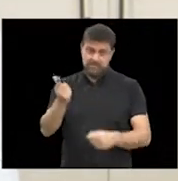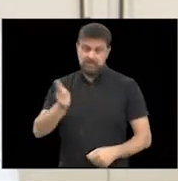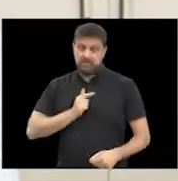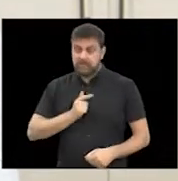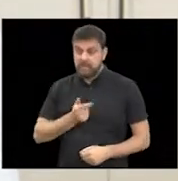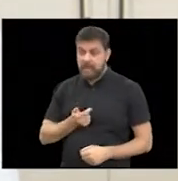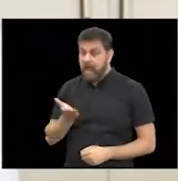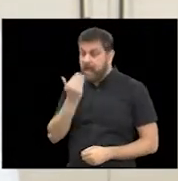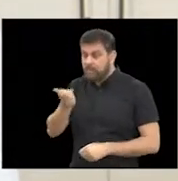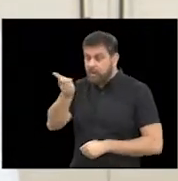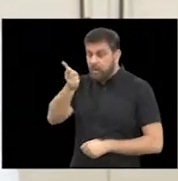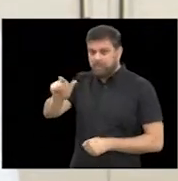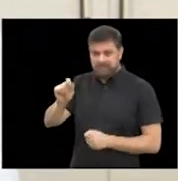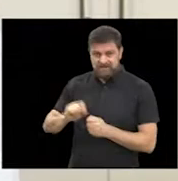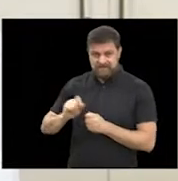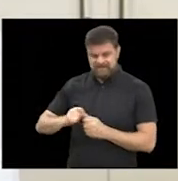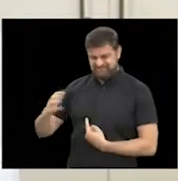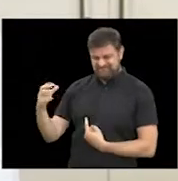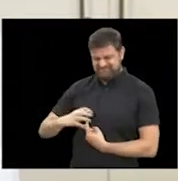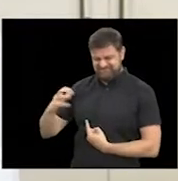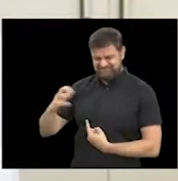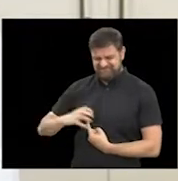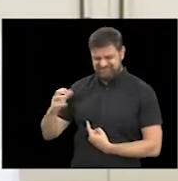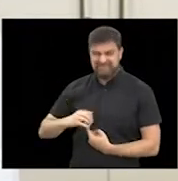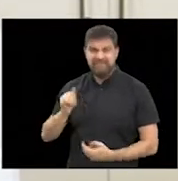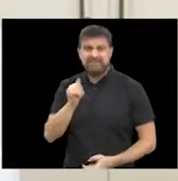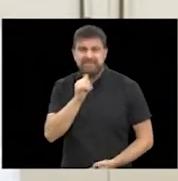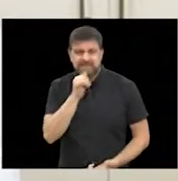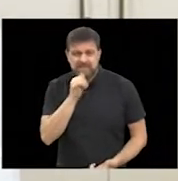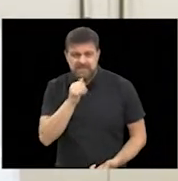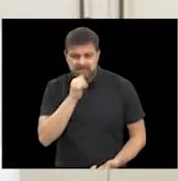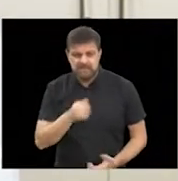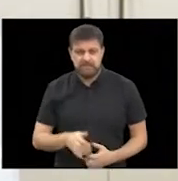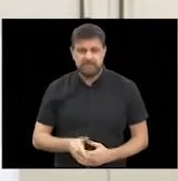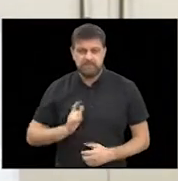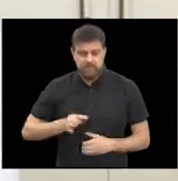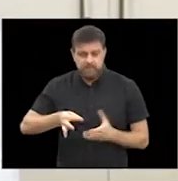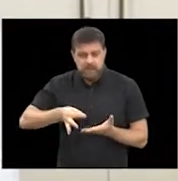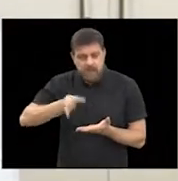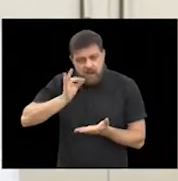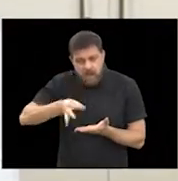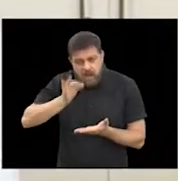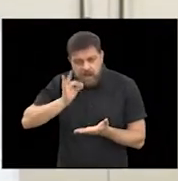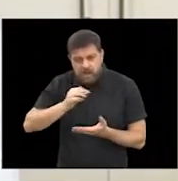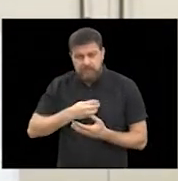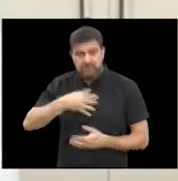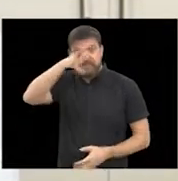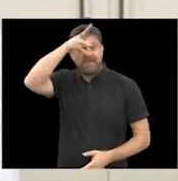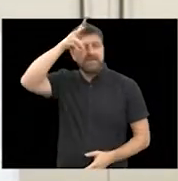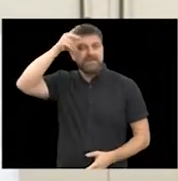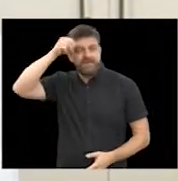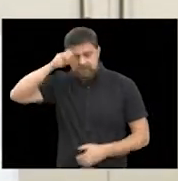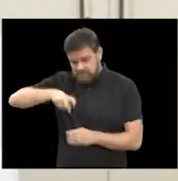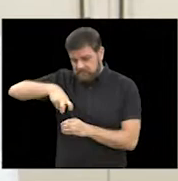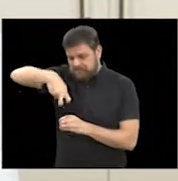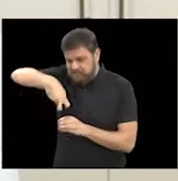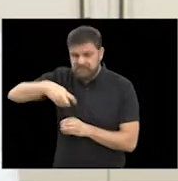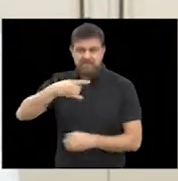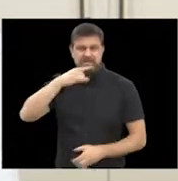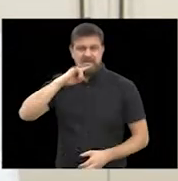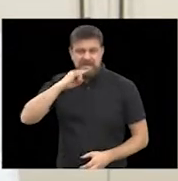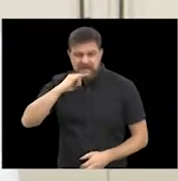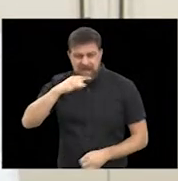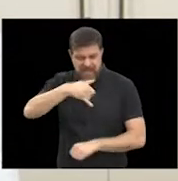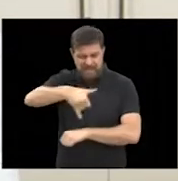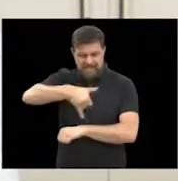outros alimentos que irritam essa mucosa, como, por exemplo, café, refrigerante, bebida alcoólica,